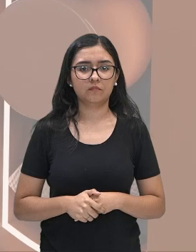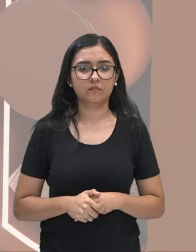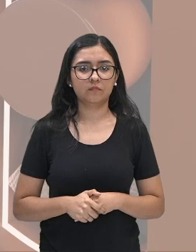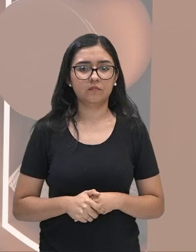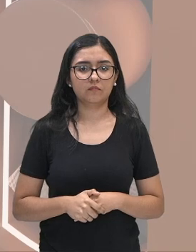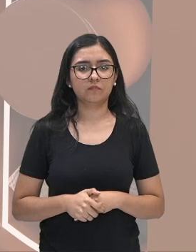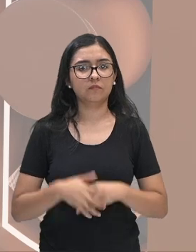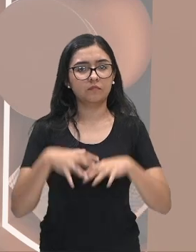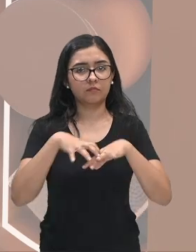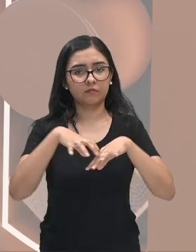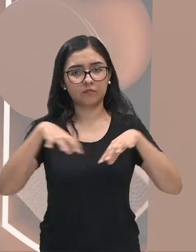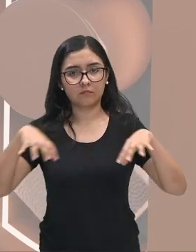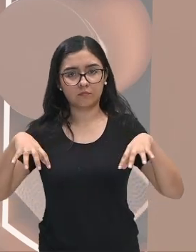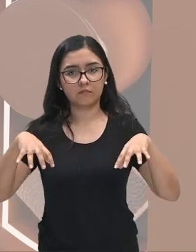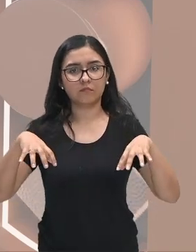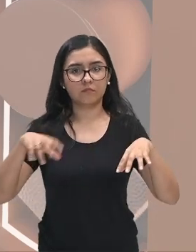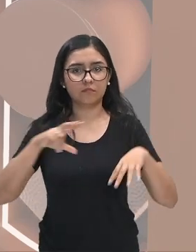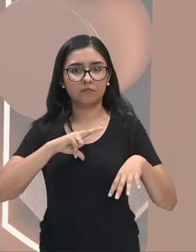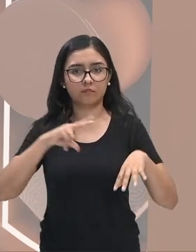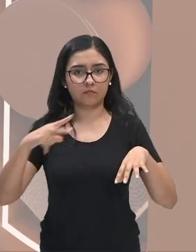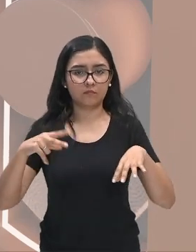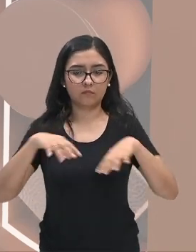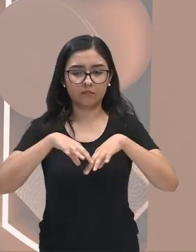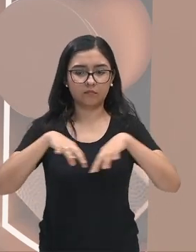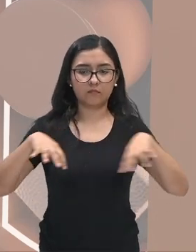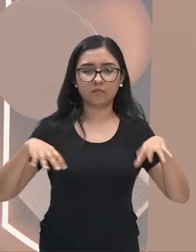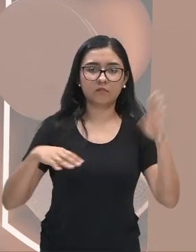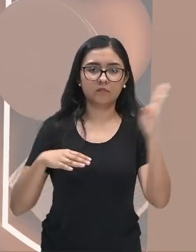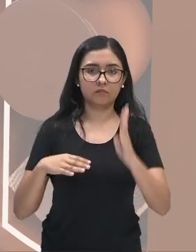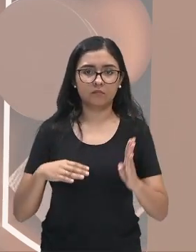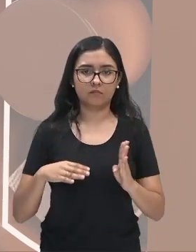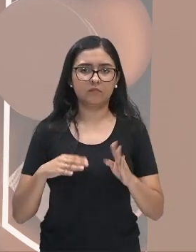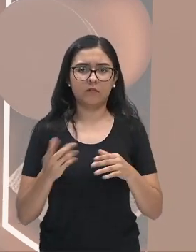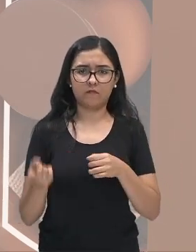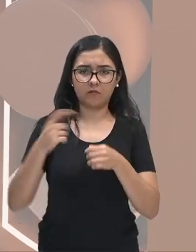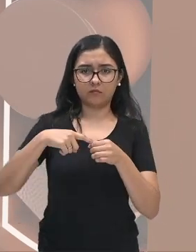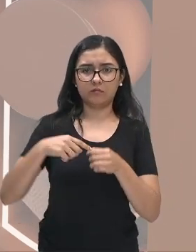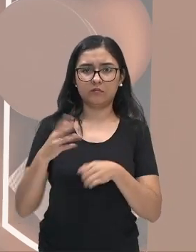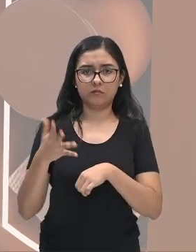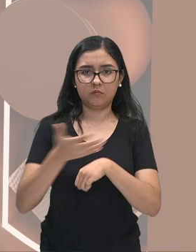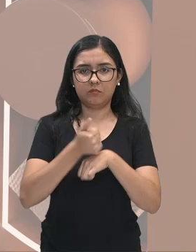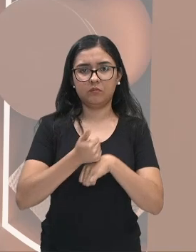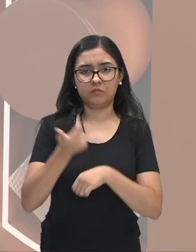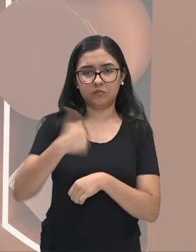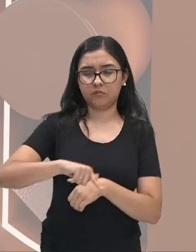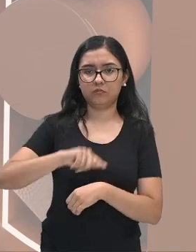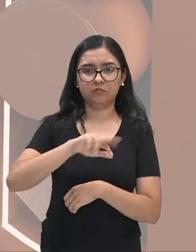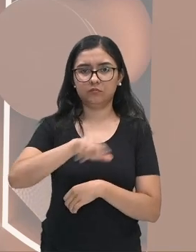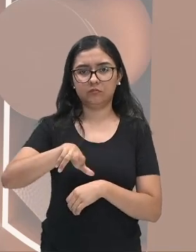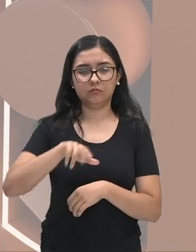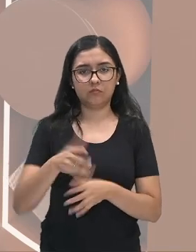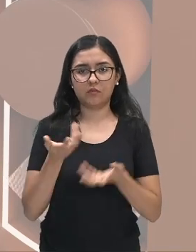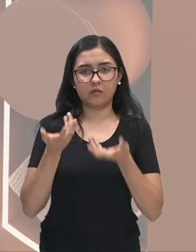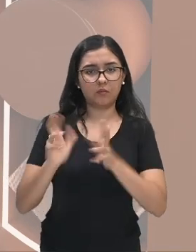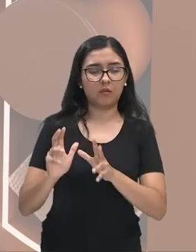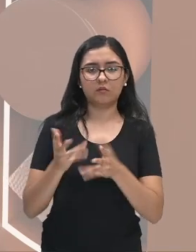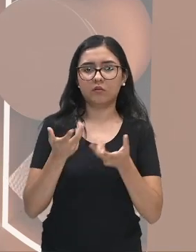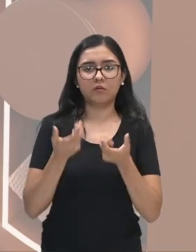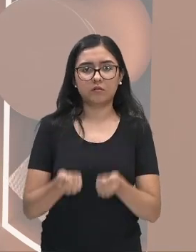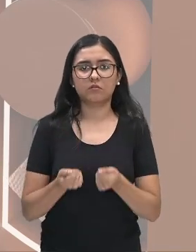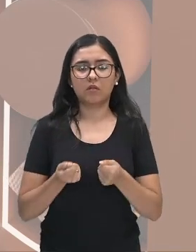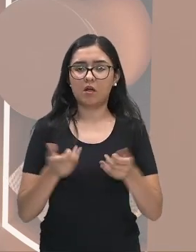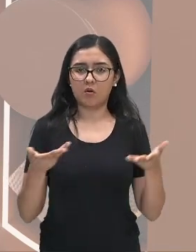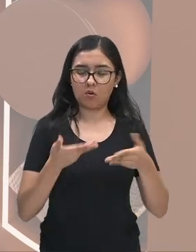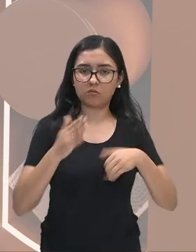cortar os laços com Portugal. Não, isso de voltar a ser colônia, a gente não quer mais, né? Nós vamos ter a nossa vida